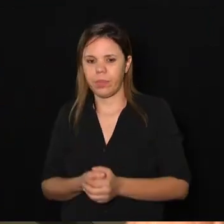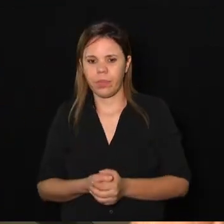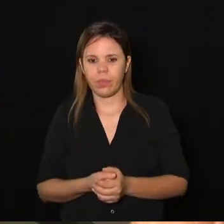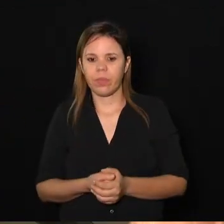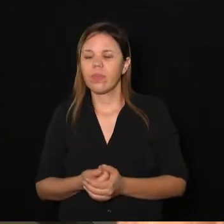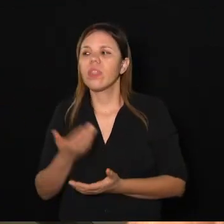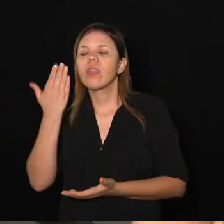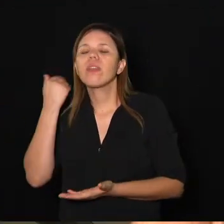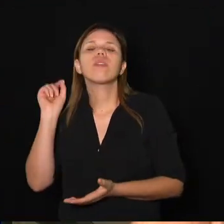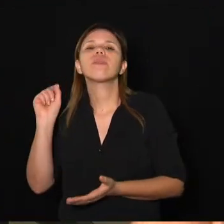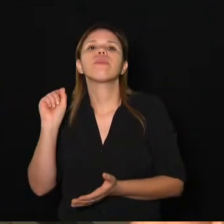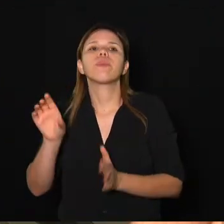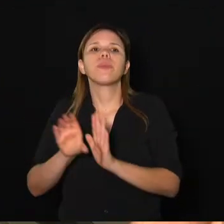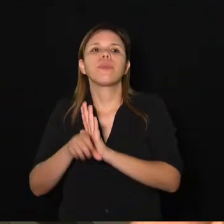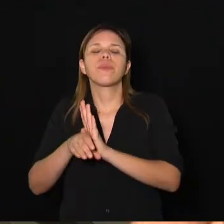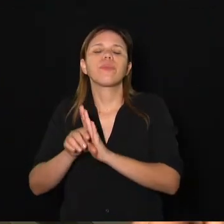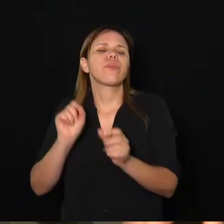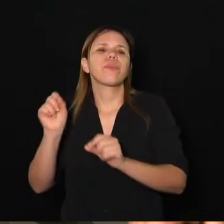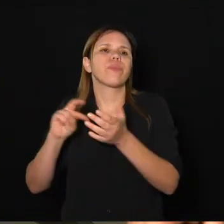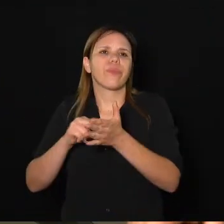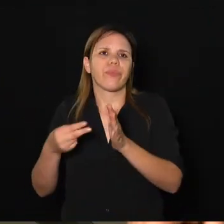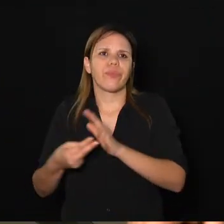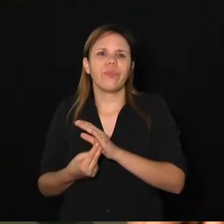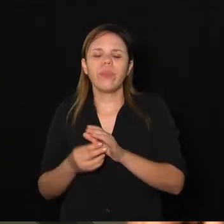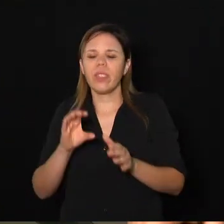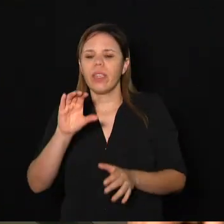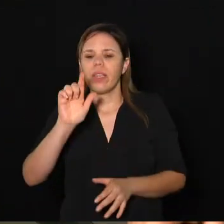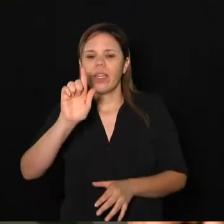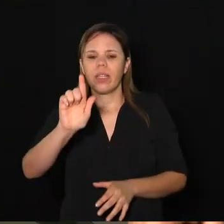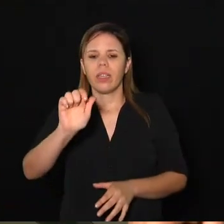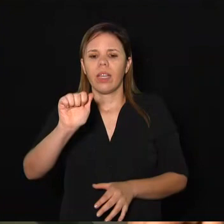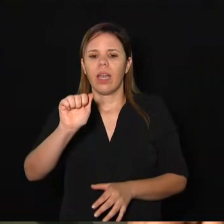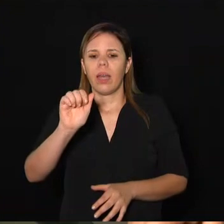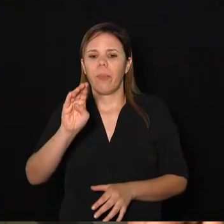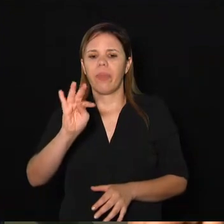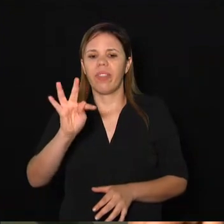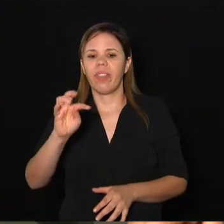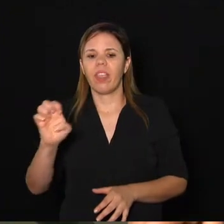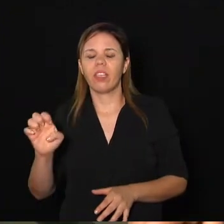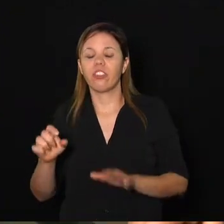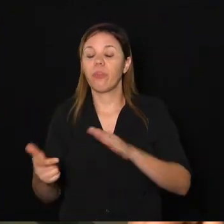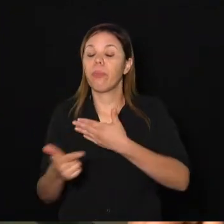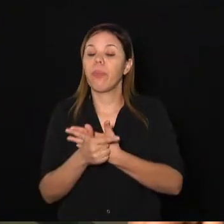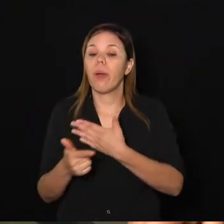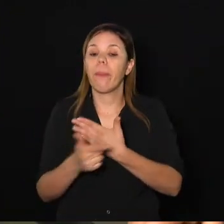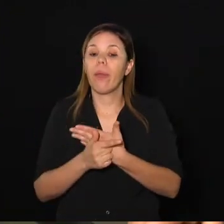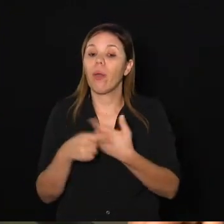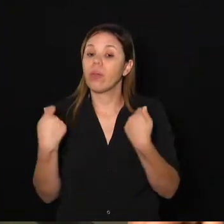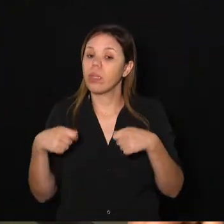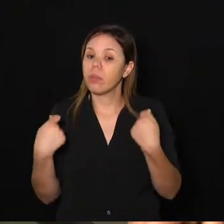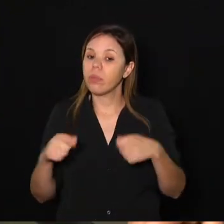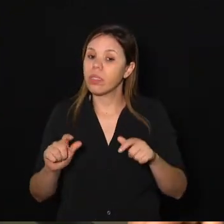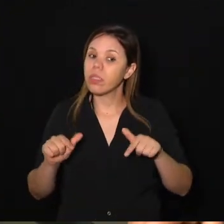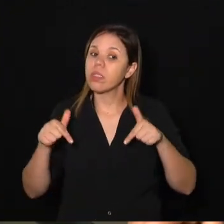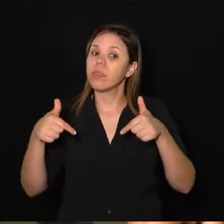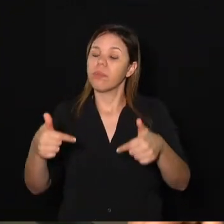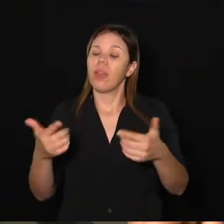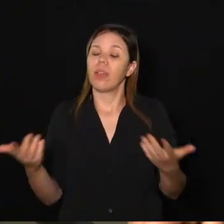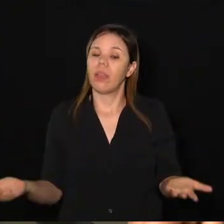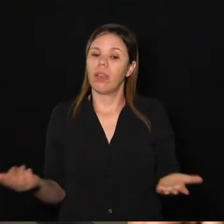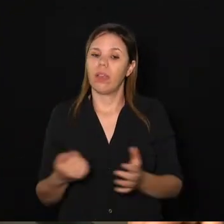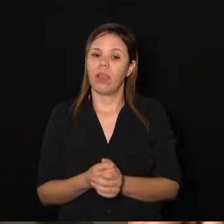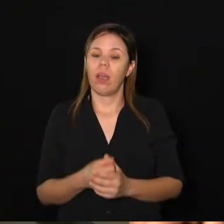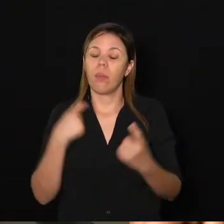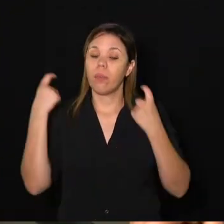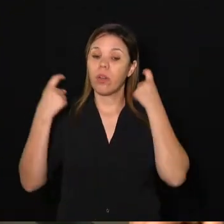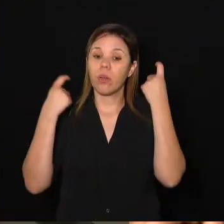conceituar o que é o gabinete optométrico qual é o papel que ele deve desempenhar a preocupação que eu